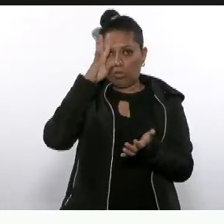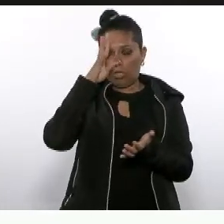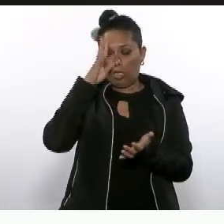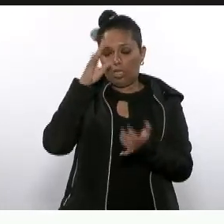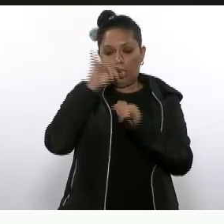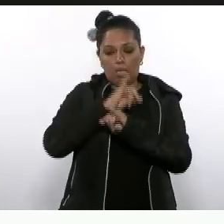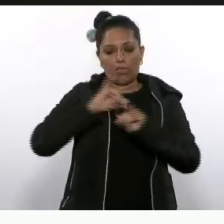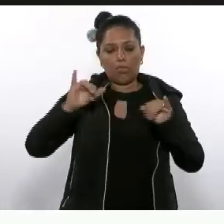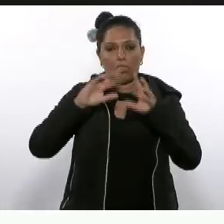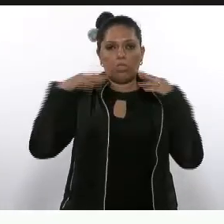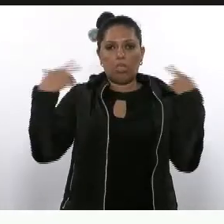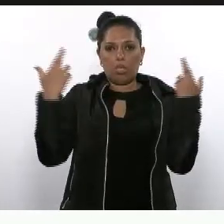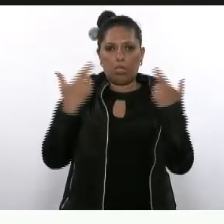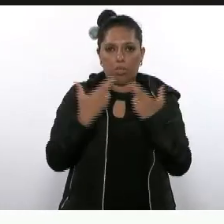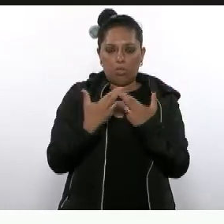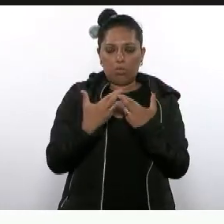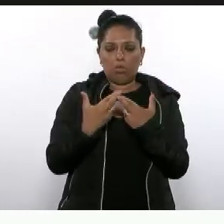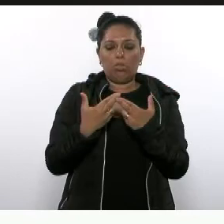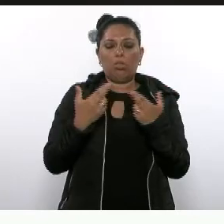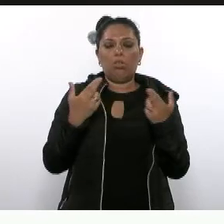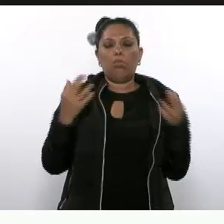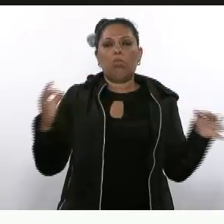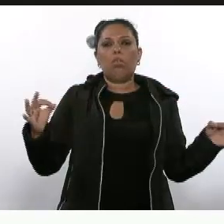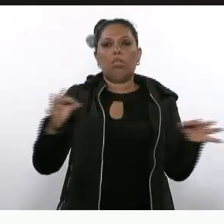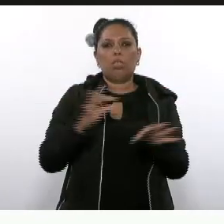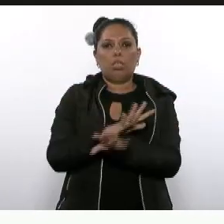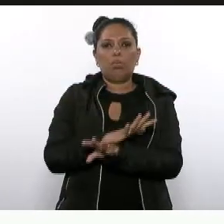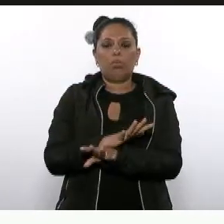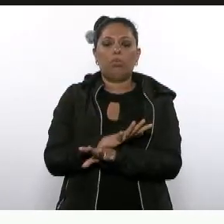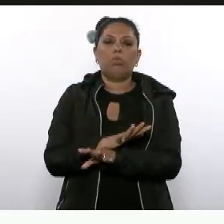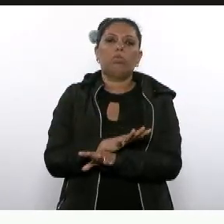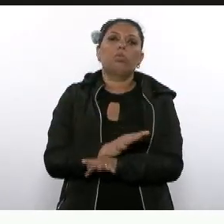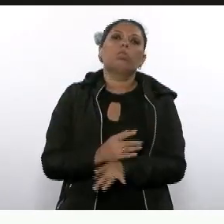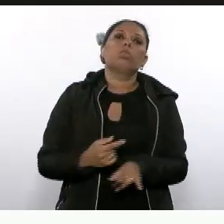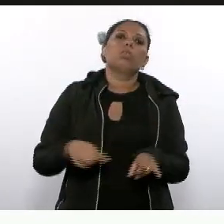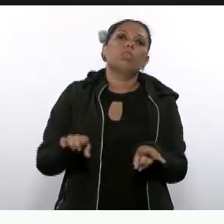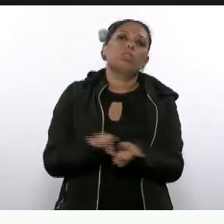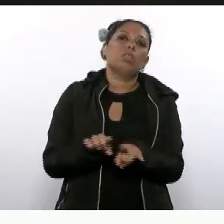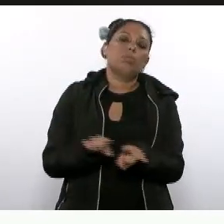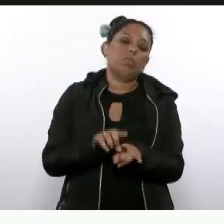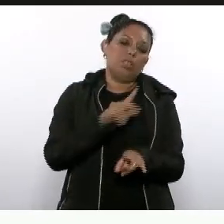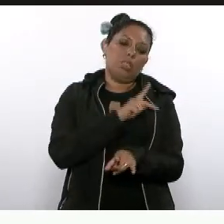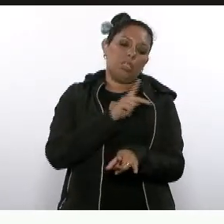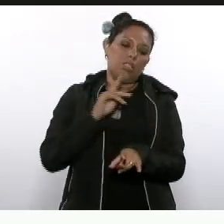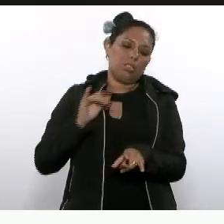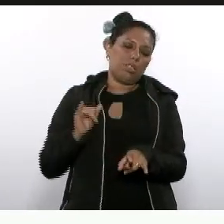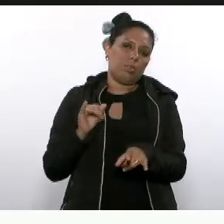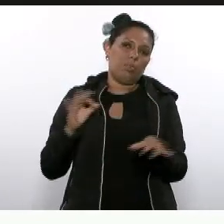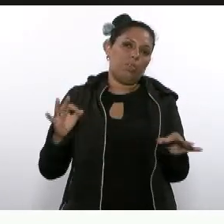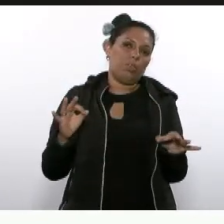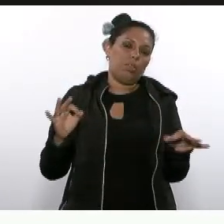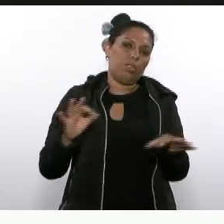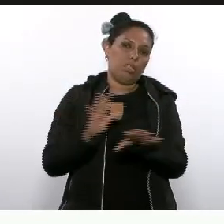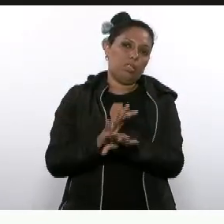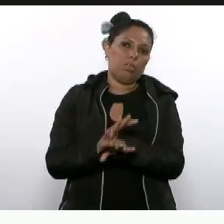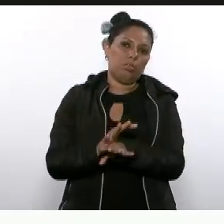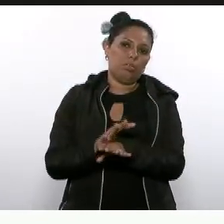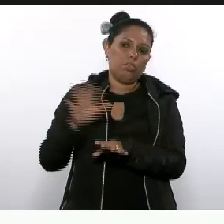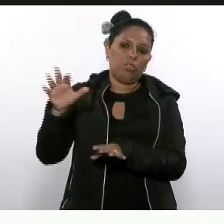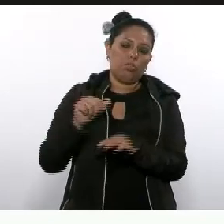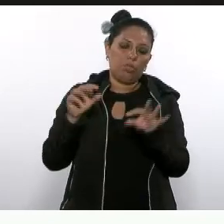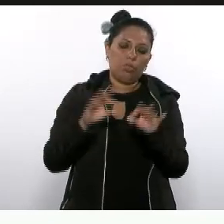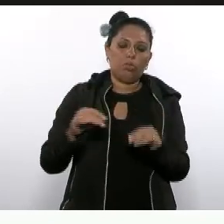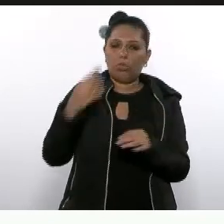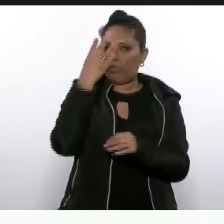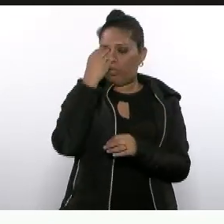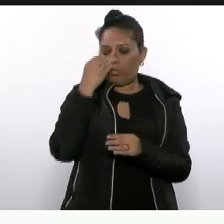declaro encerrada a presente reunião e, por via de consequência, a CPI, e convido a todos para uma foto.